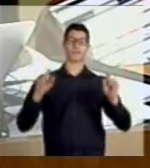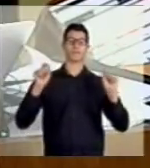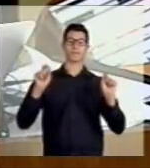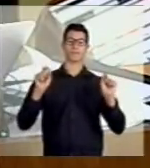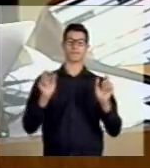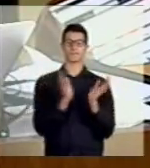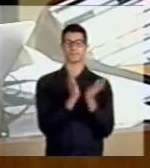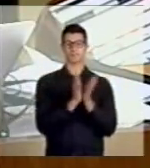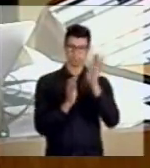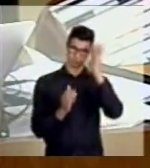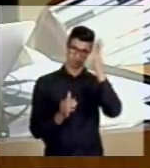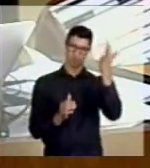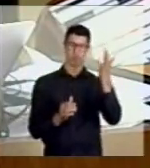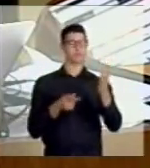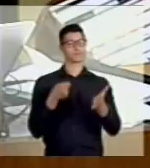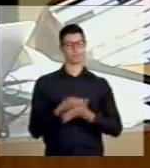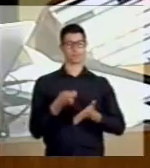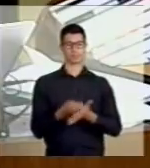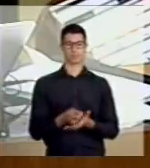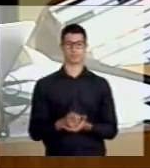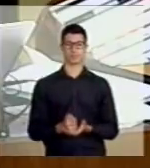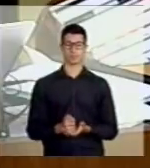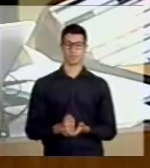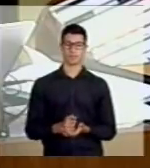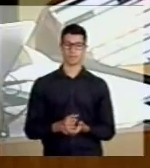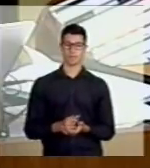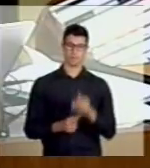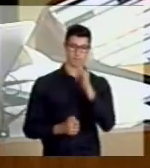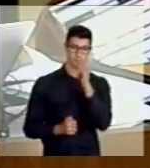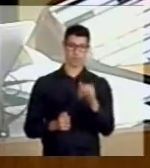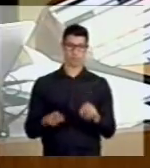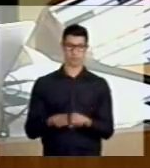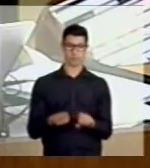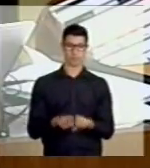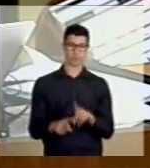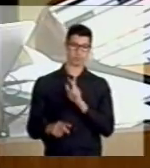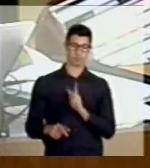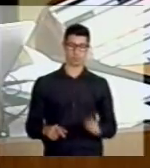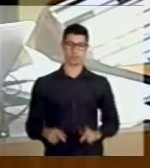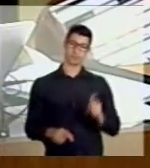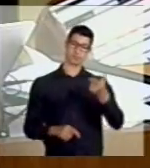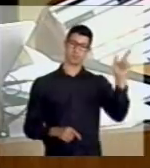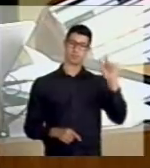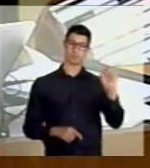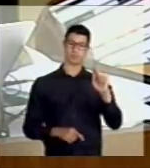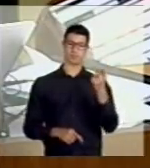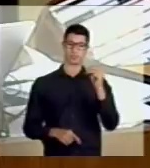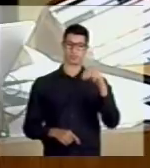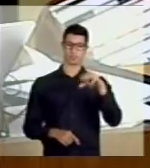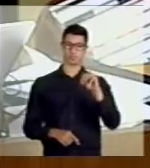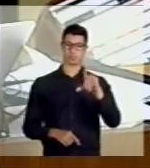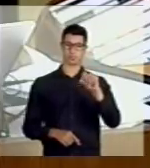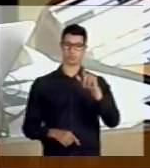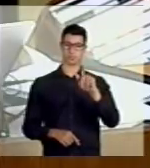as partes resolveram transigir. Digo também, senhor presidente, em outras palavras, que a homologação